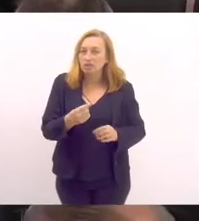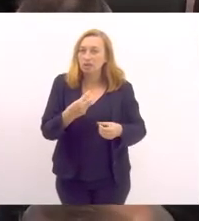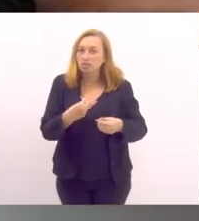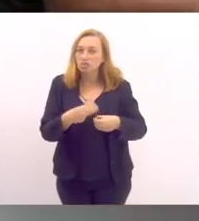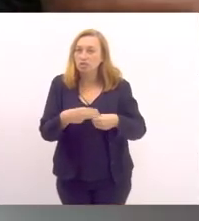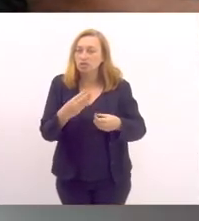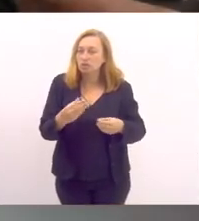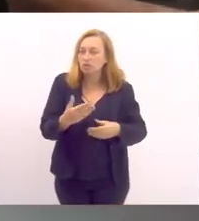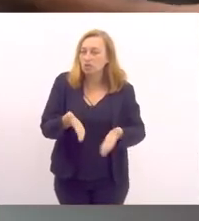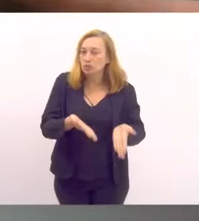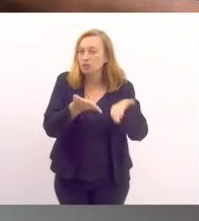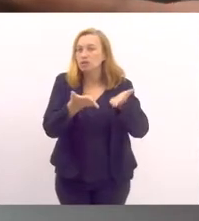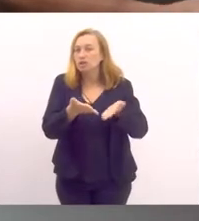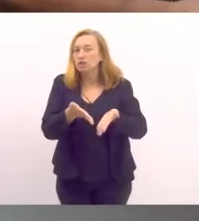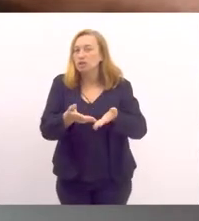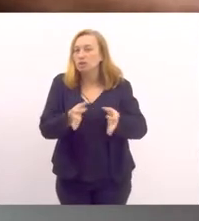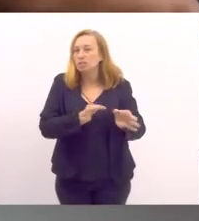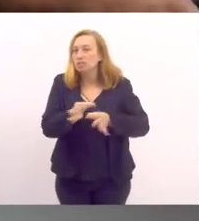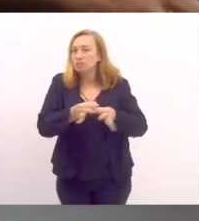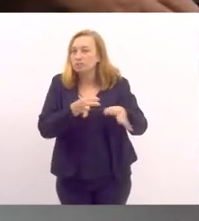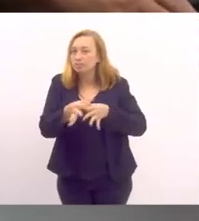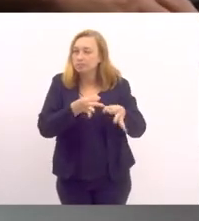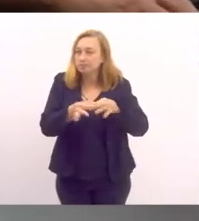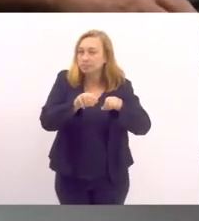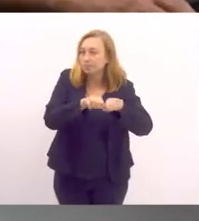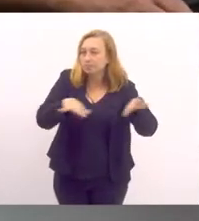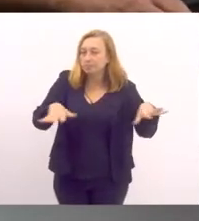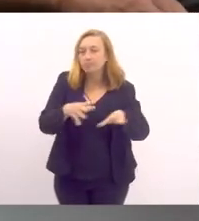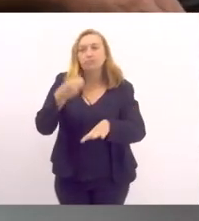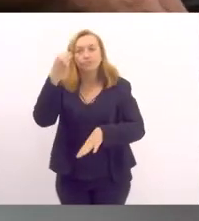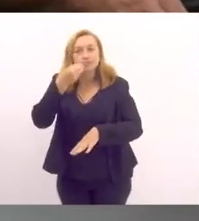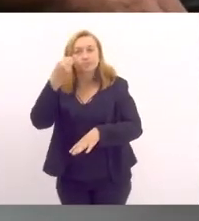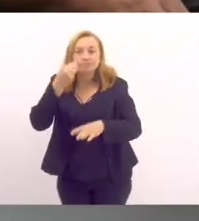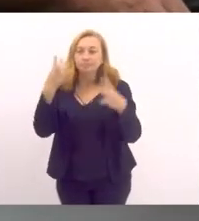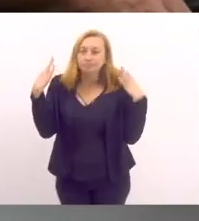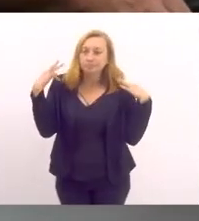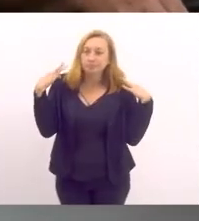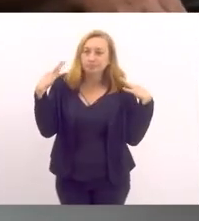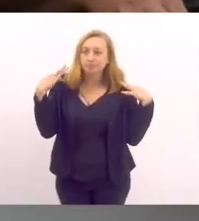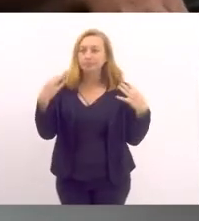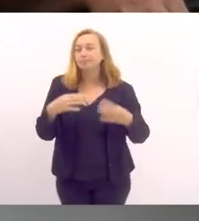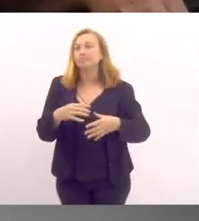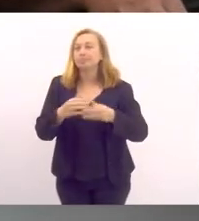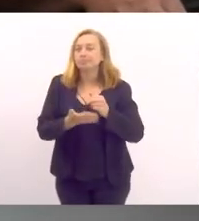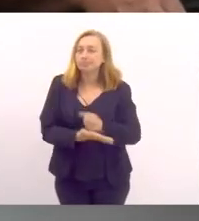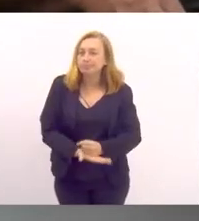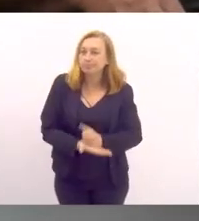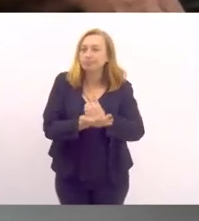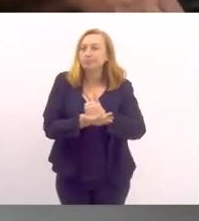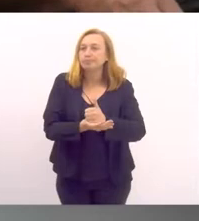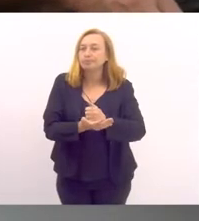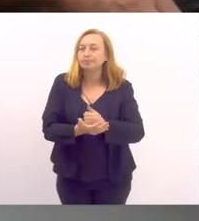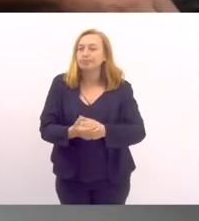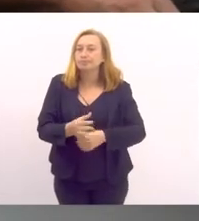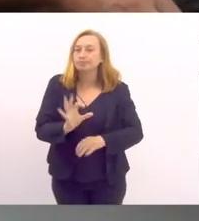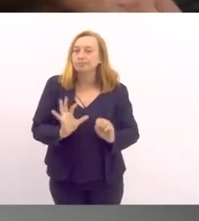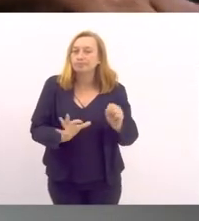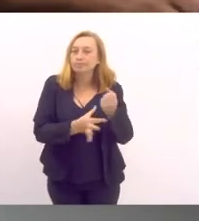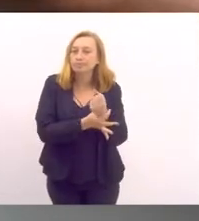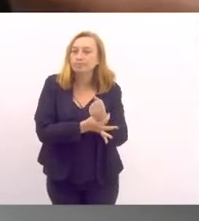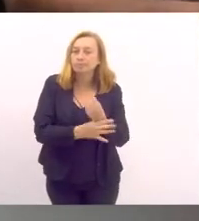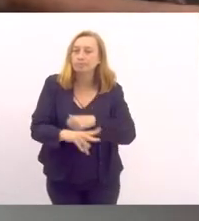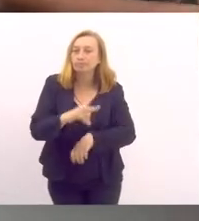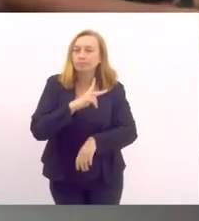planejar, ordenar, gerir, monitorar e divulgar experiências turísticas de forma sustentável e segura, de modo